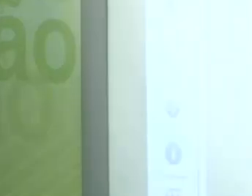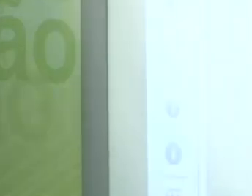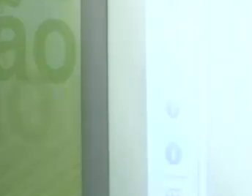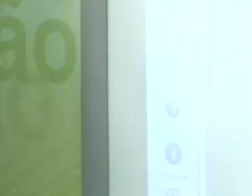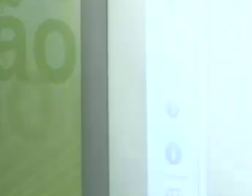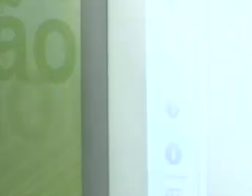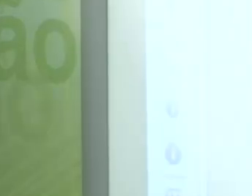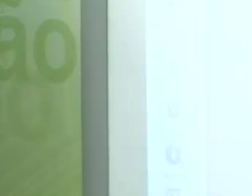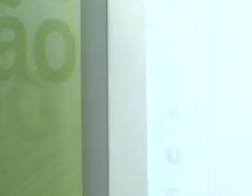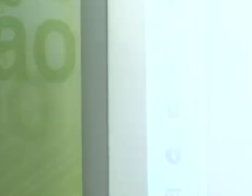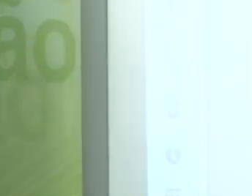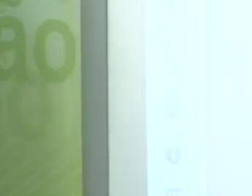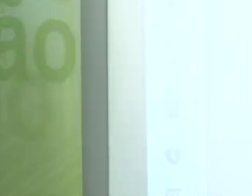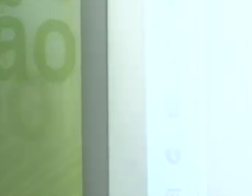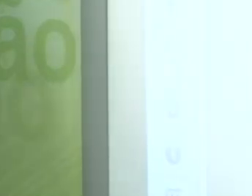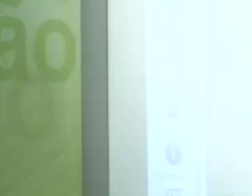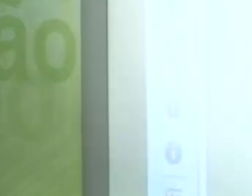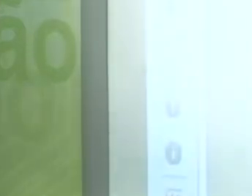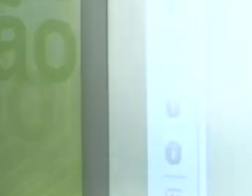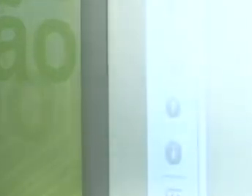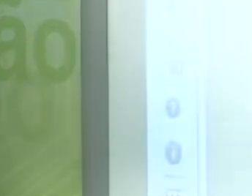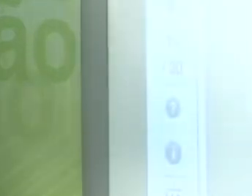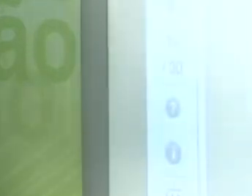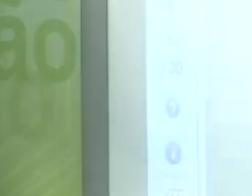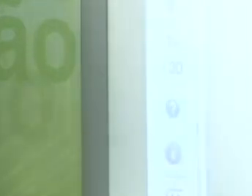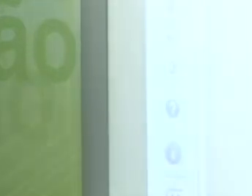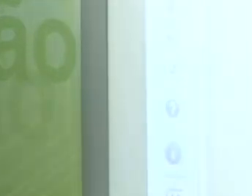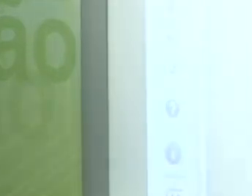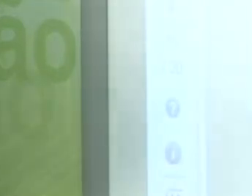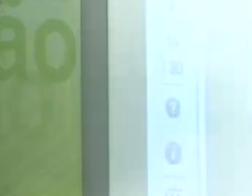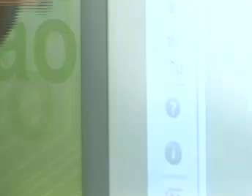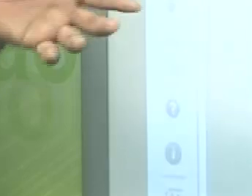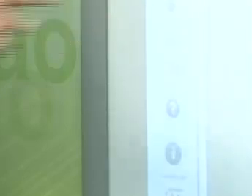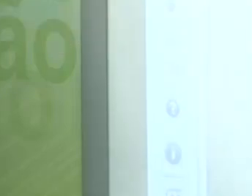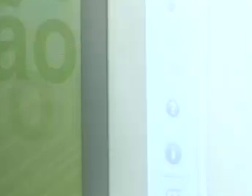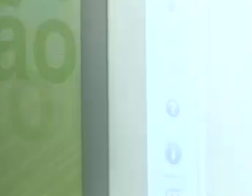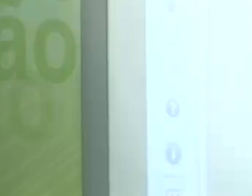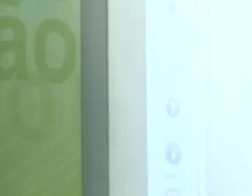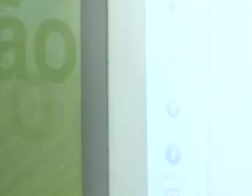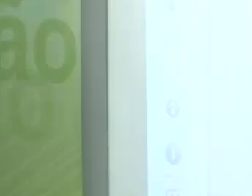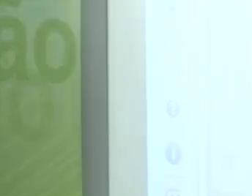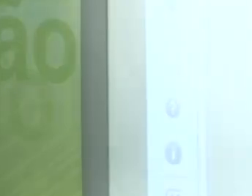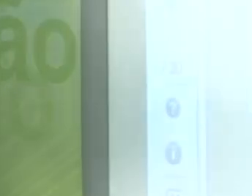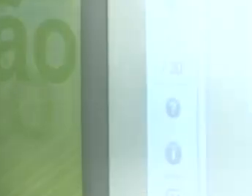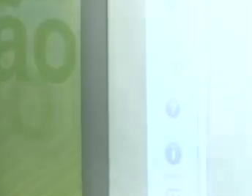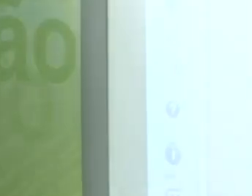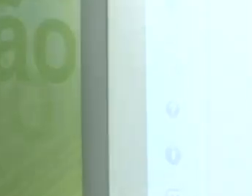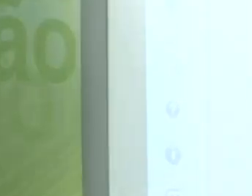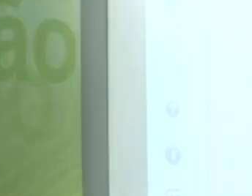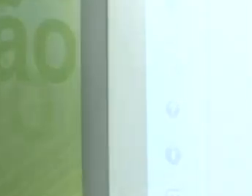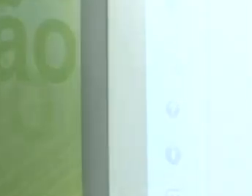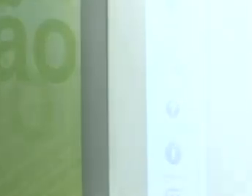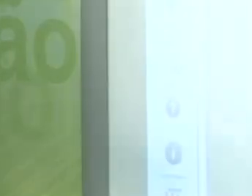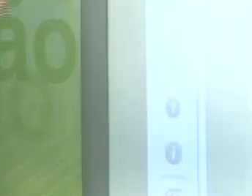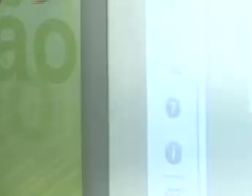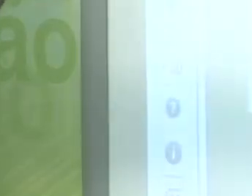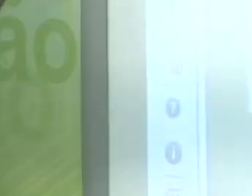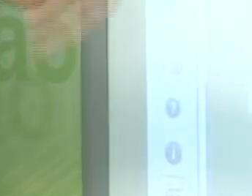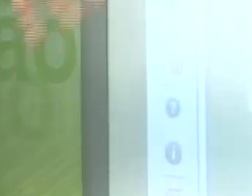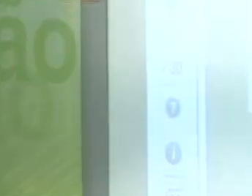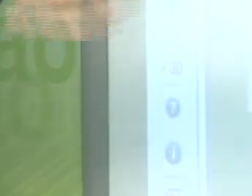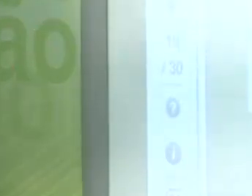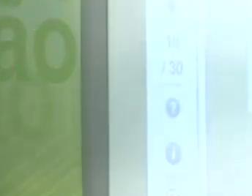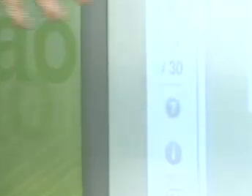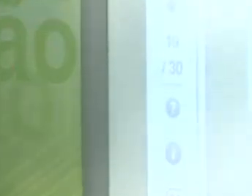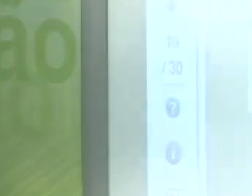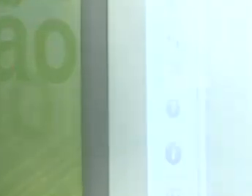uma aplicação real web, que tem as listas e a interação entre elas, melhor ainda, você vai conseguir criar